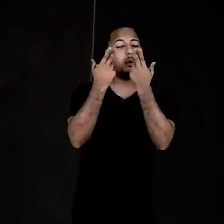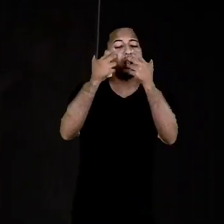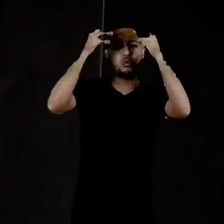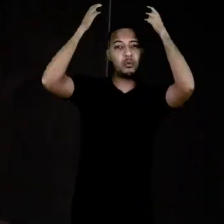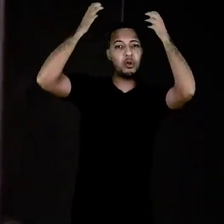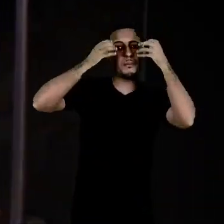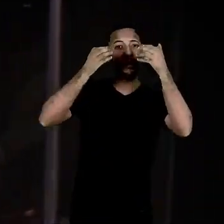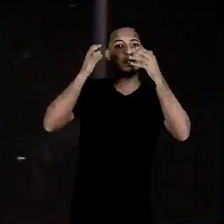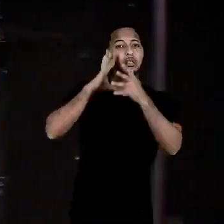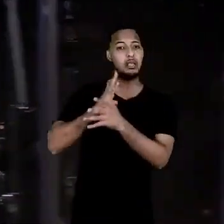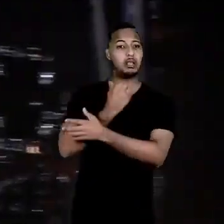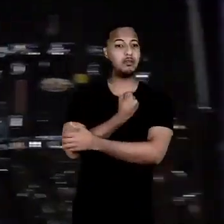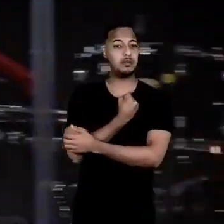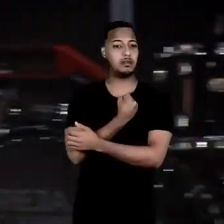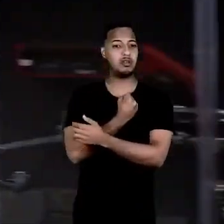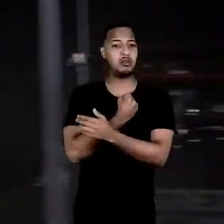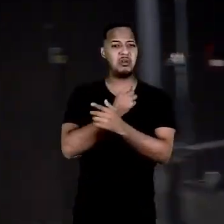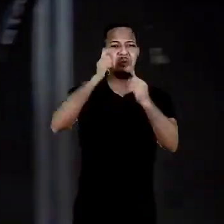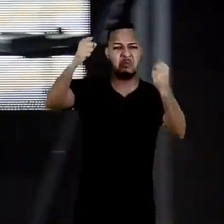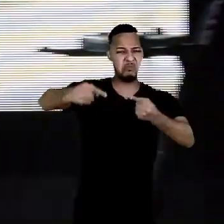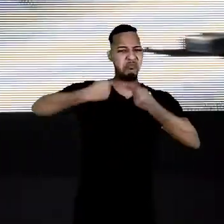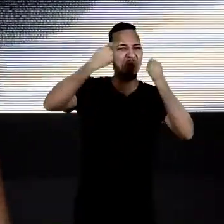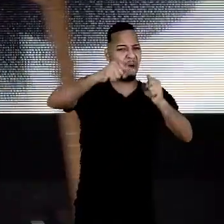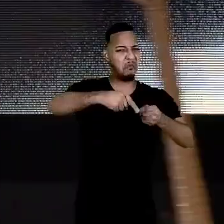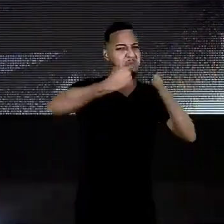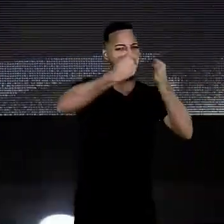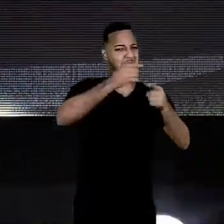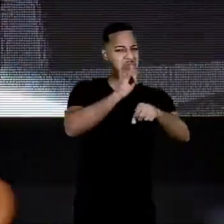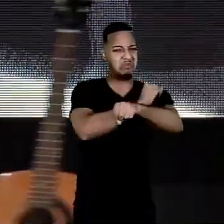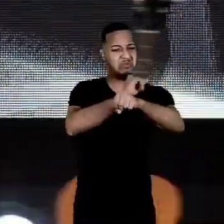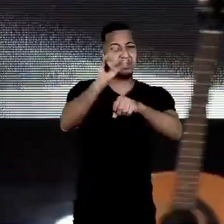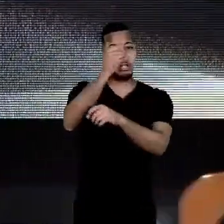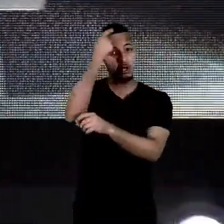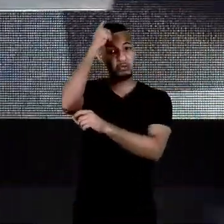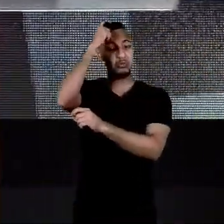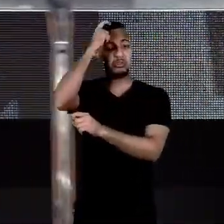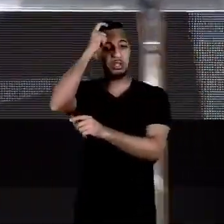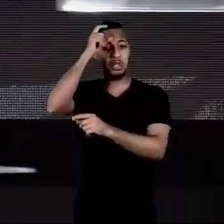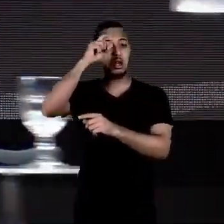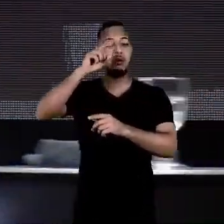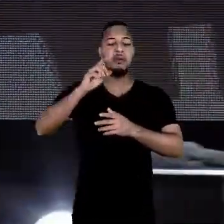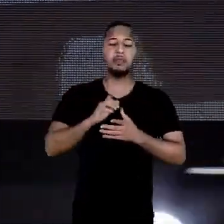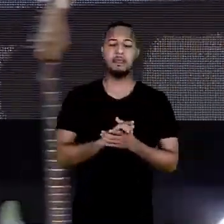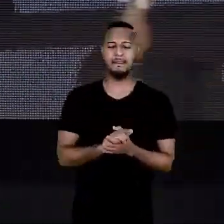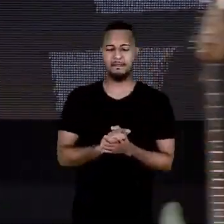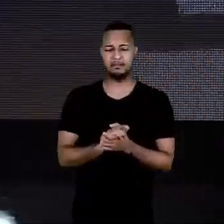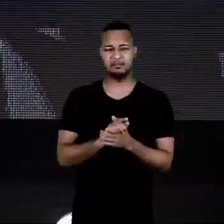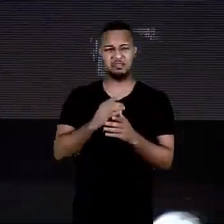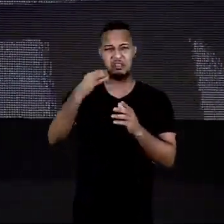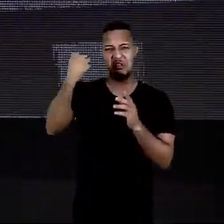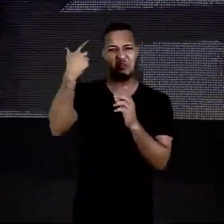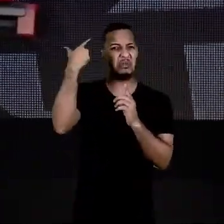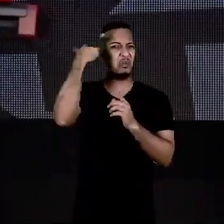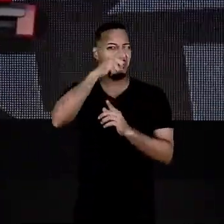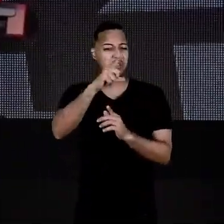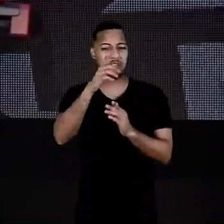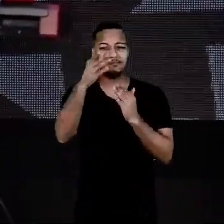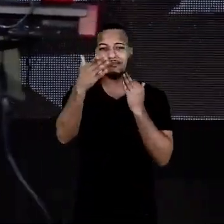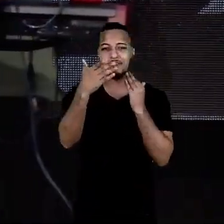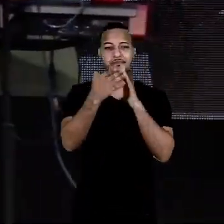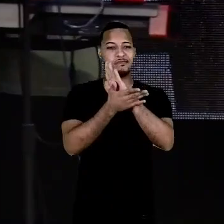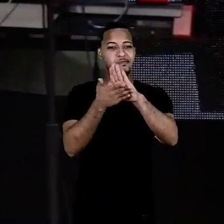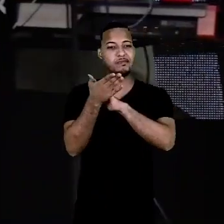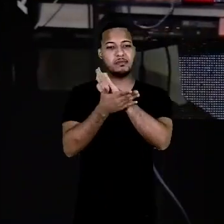mente, contra todos os dardos inflamados do maligno, e ele não irá atacar a sua mente.